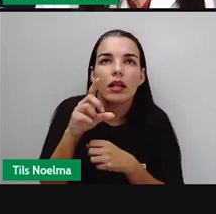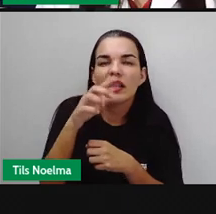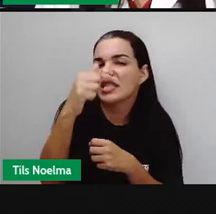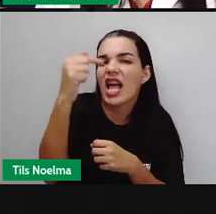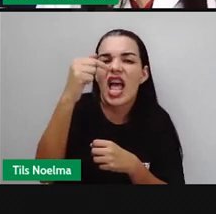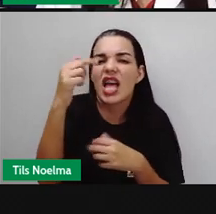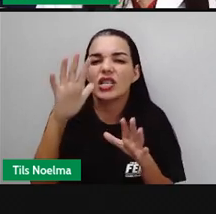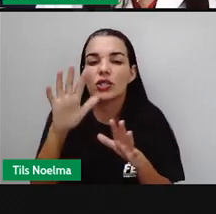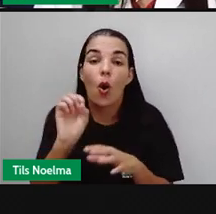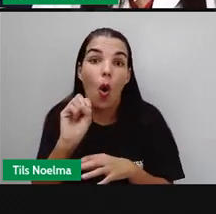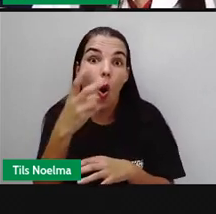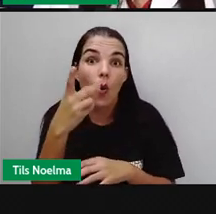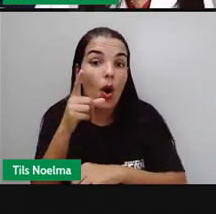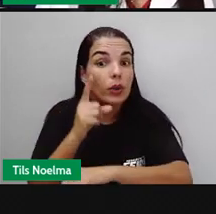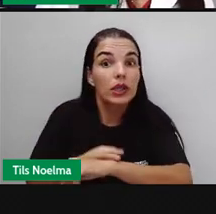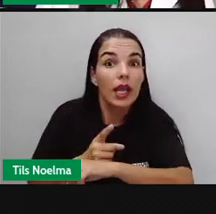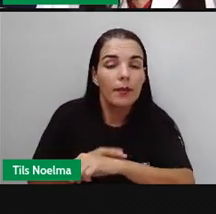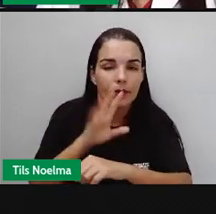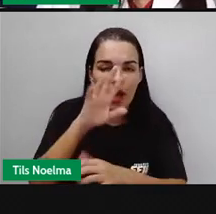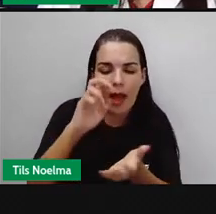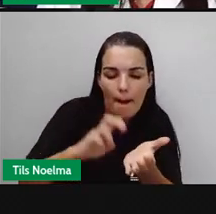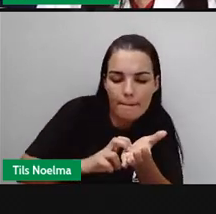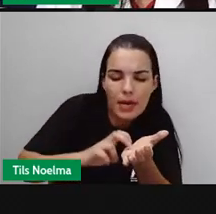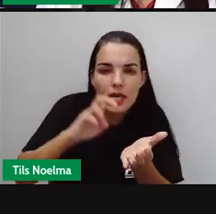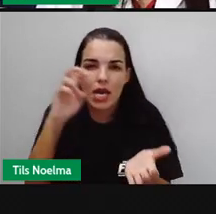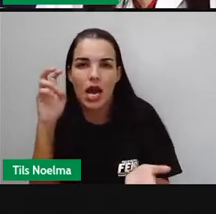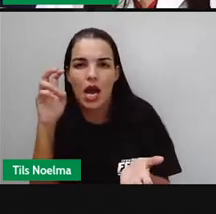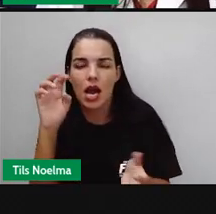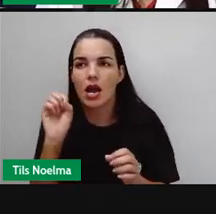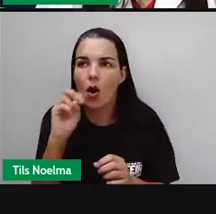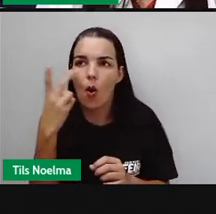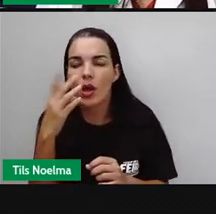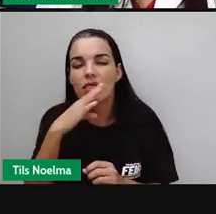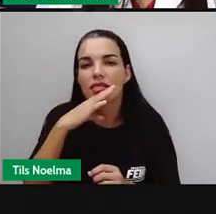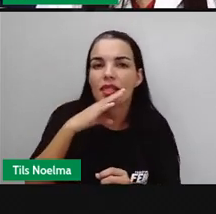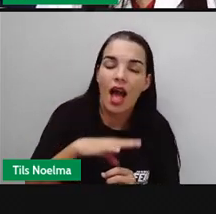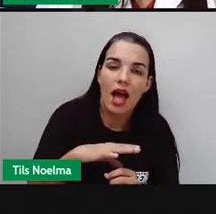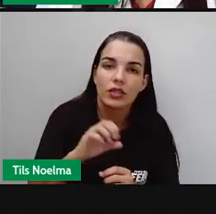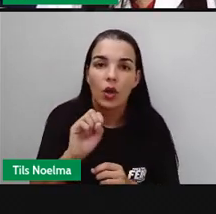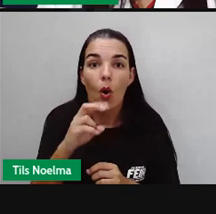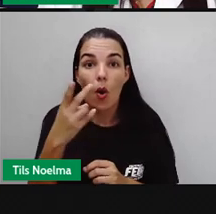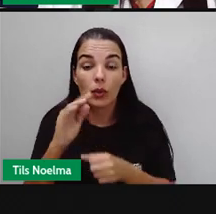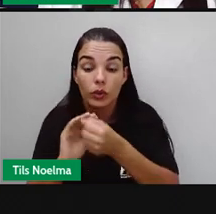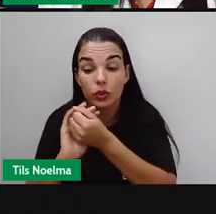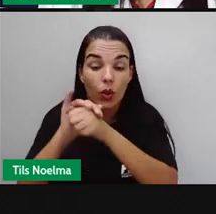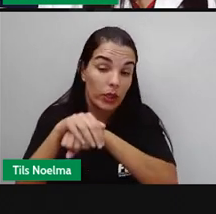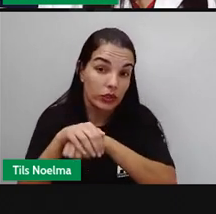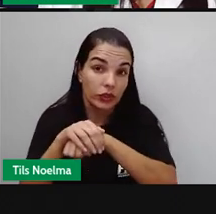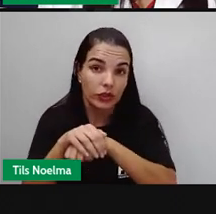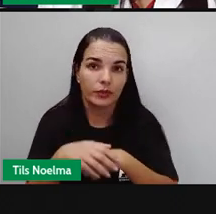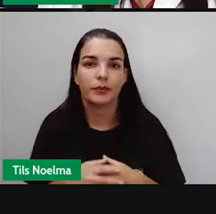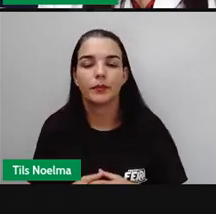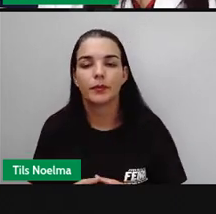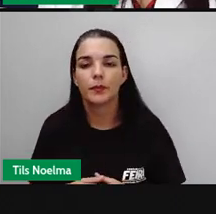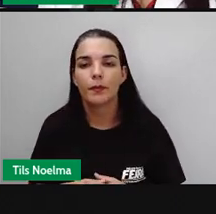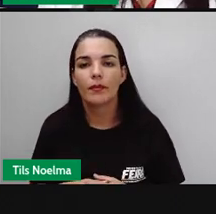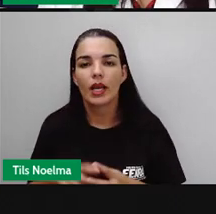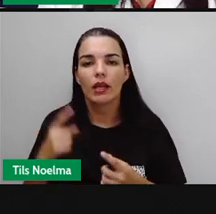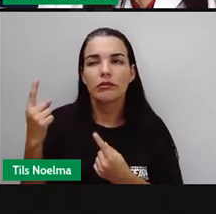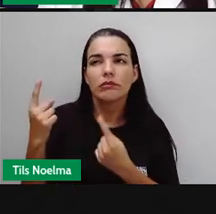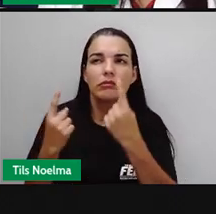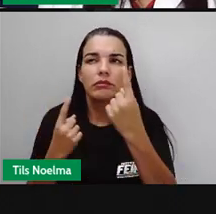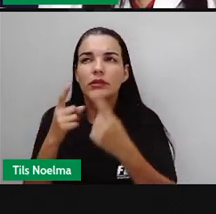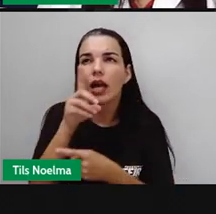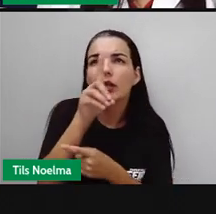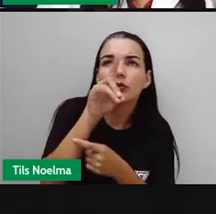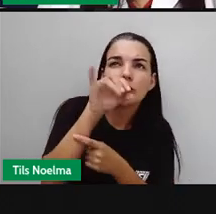tempo numa manhã, numa tarde, ou o tempo ele pode ser psicológico também. Certo